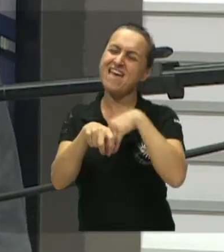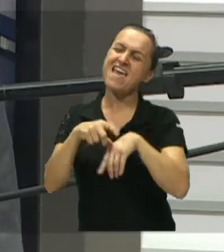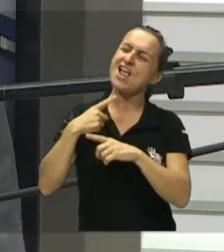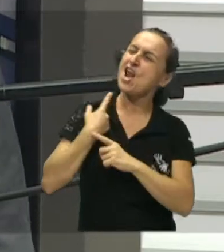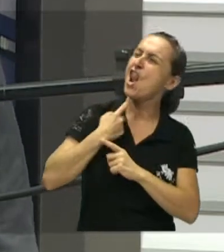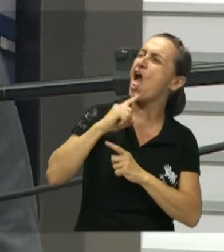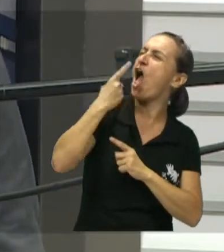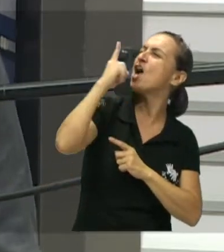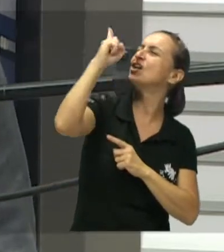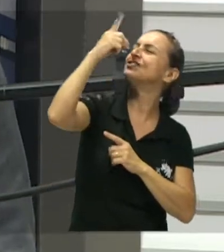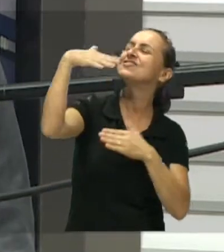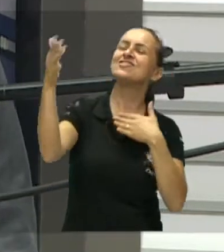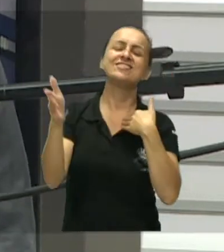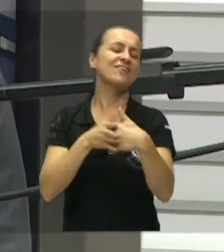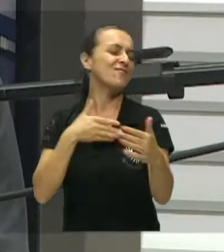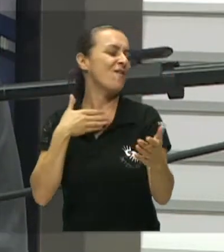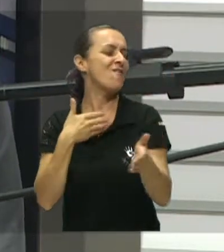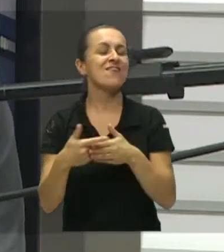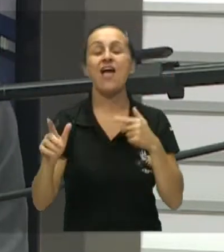que eu possa te amar sem